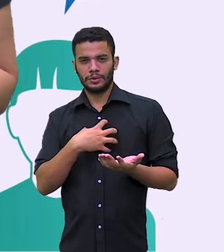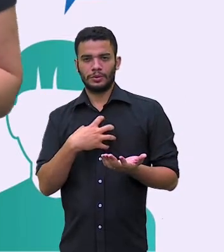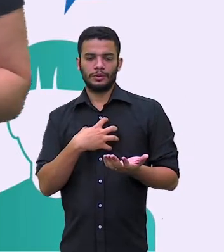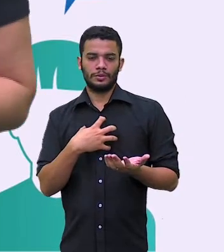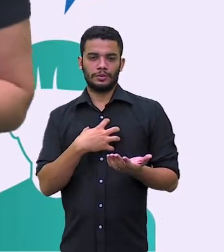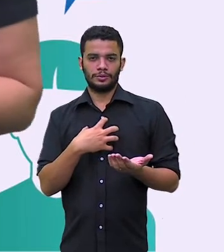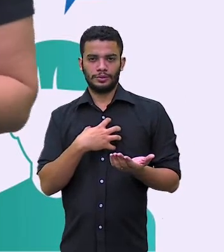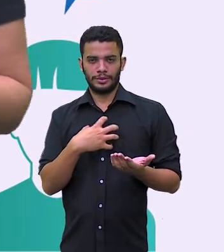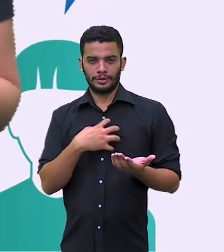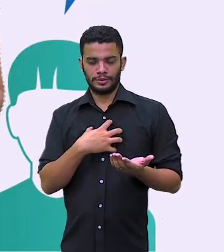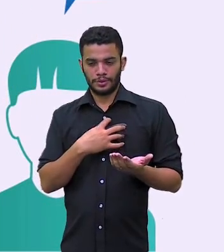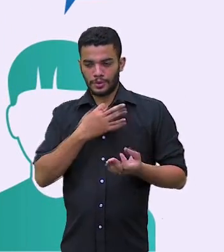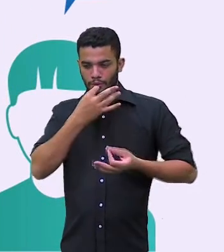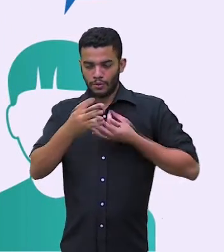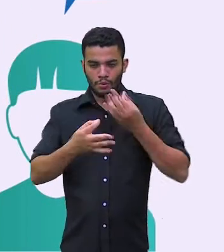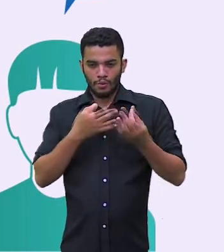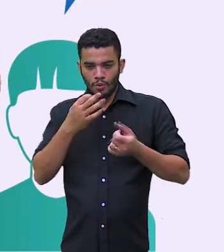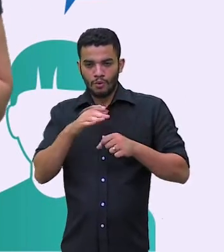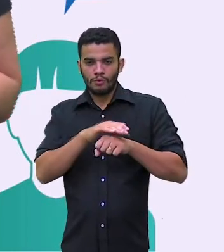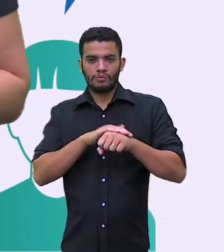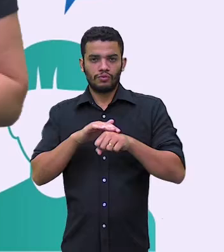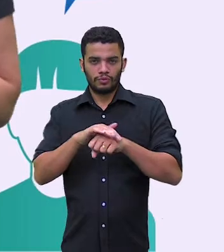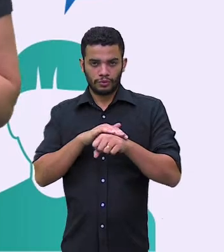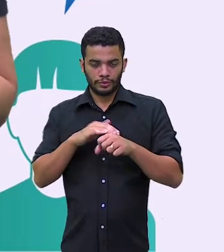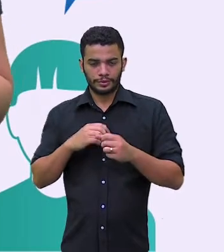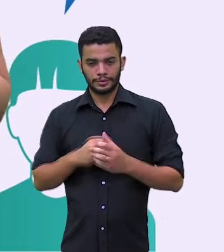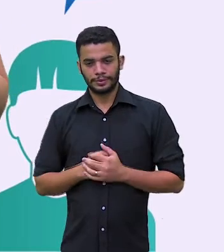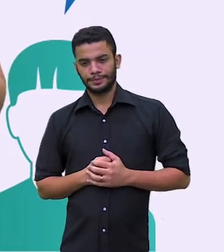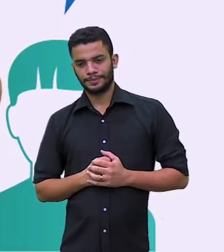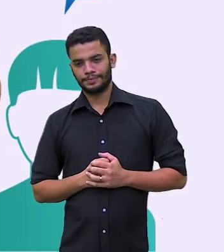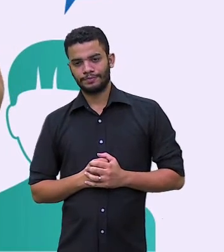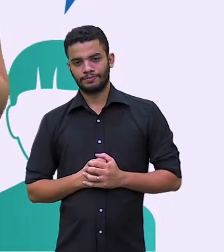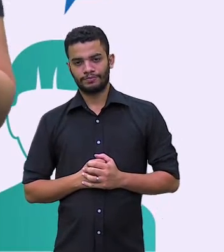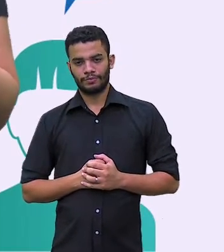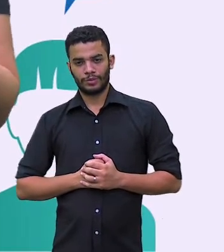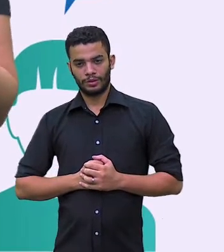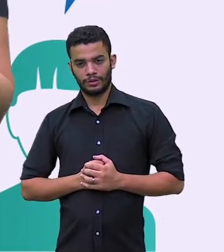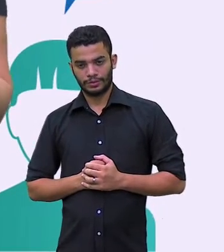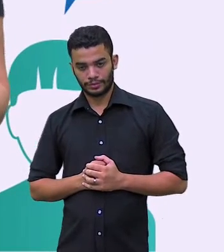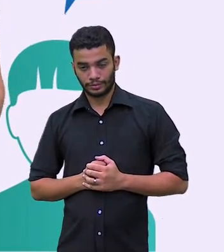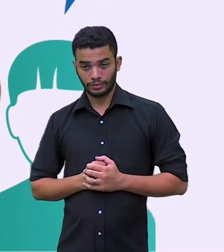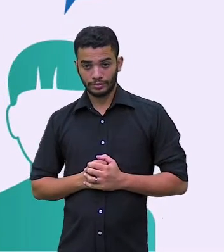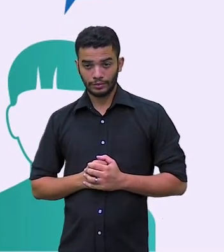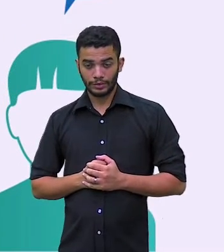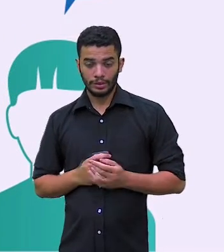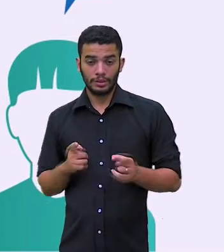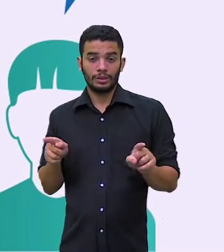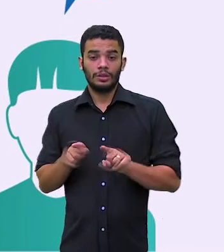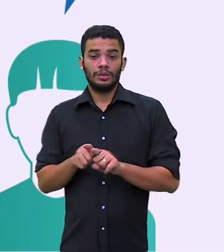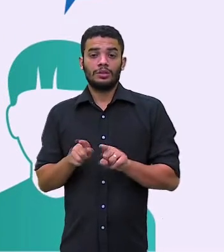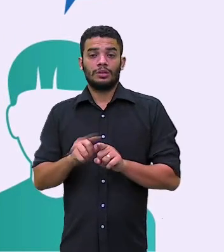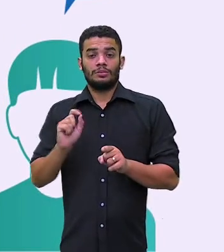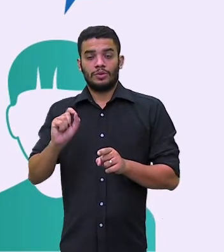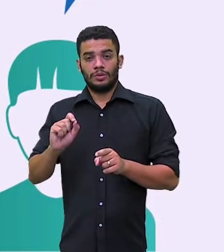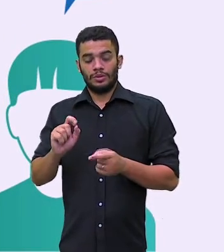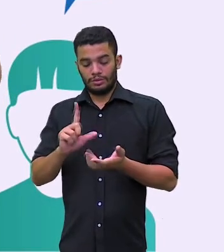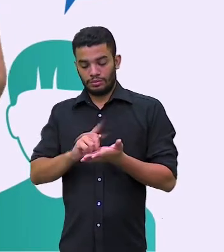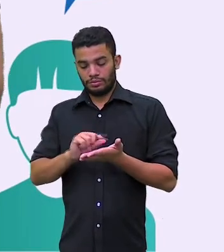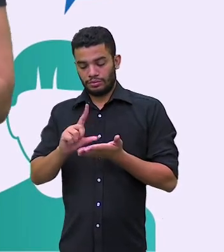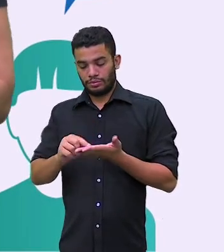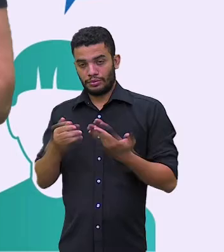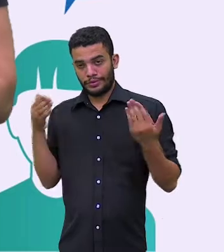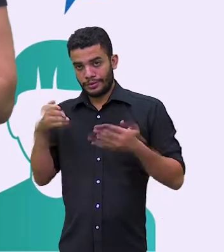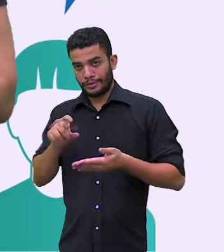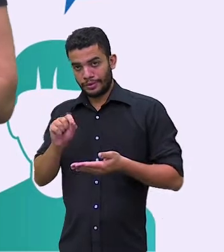essa reflexão aí, esse posicionamento. A interação, ela é mais um sentido mesmo de refletir, né, sobre